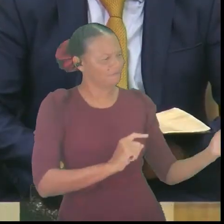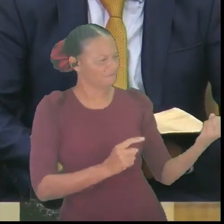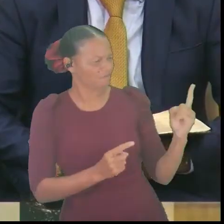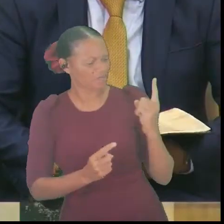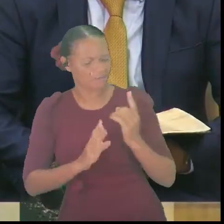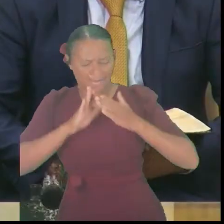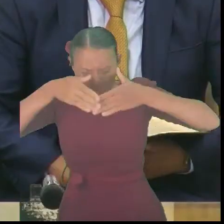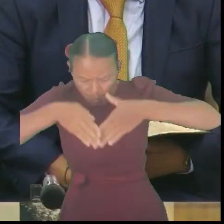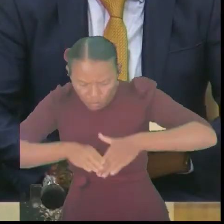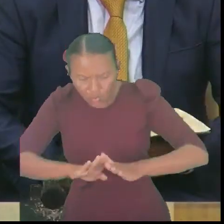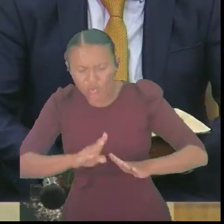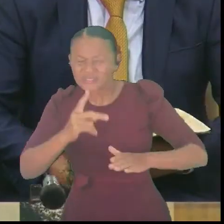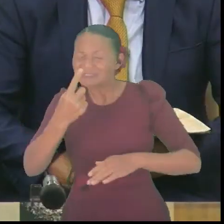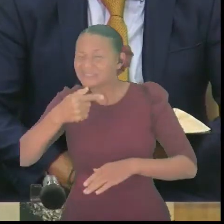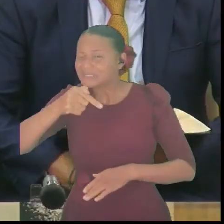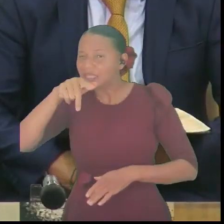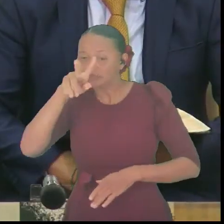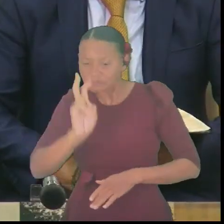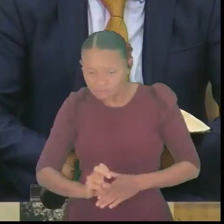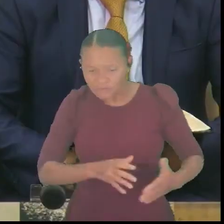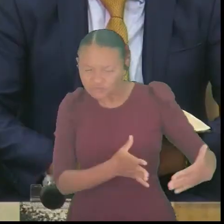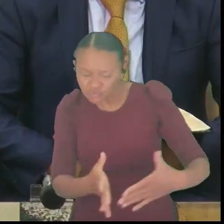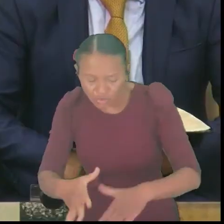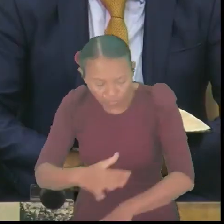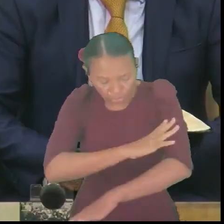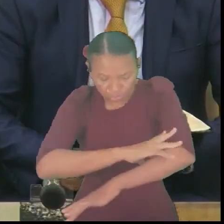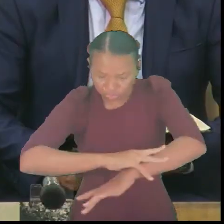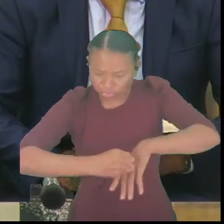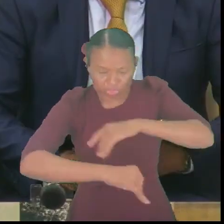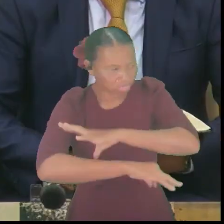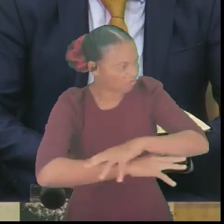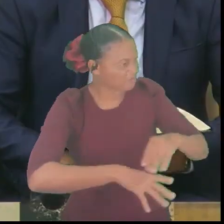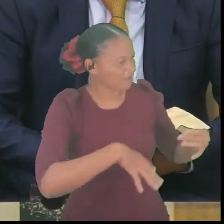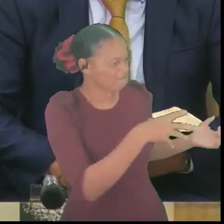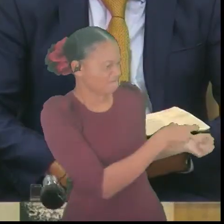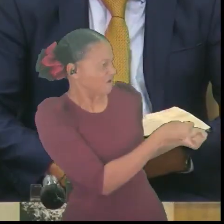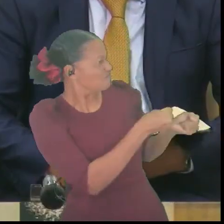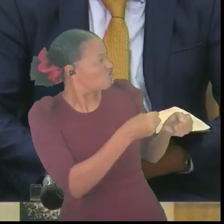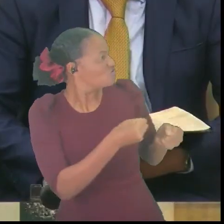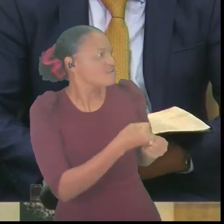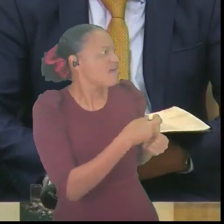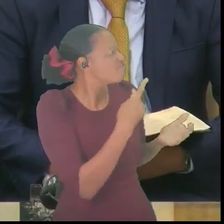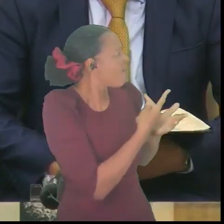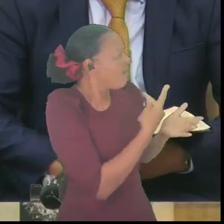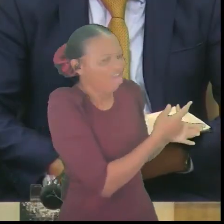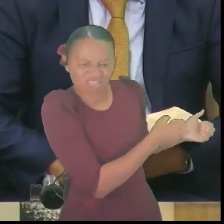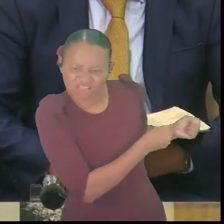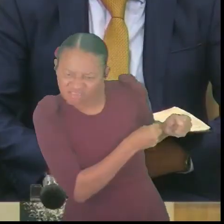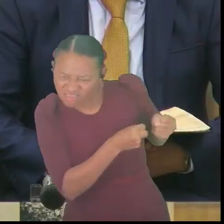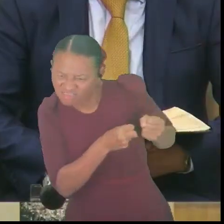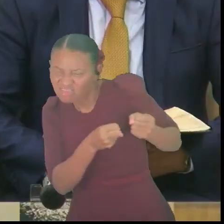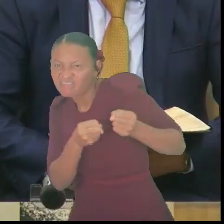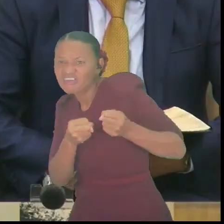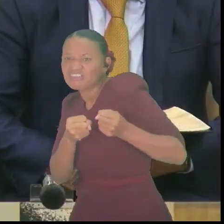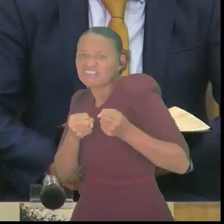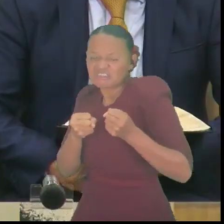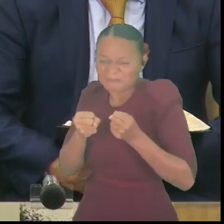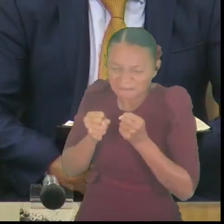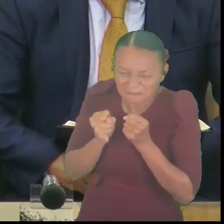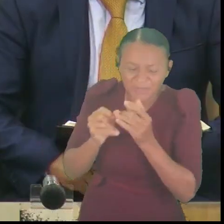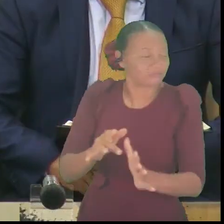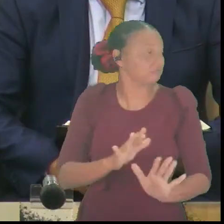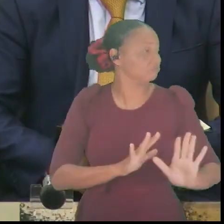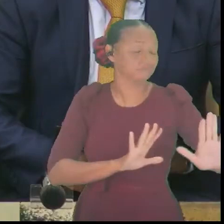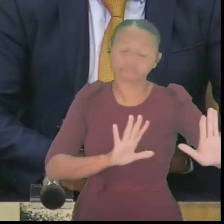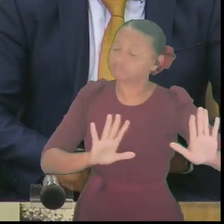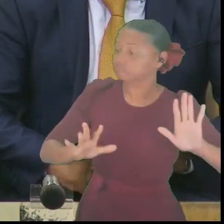as pessoas o levaram para fora da sinagoga, queriam lançá-lo de cima daquele monte. O que Jesus, através atravessou no meio deles e se